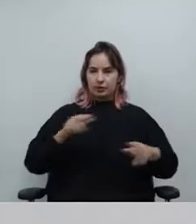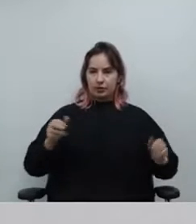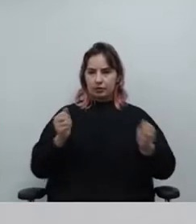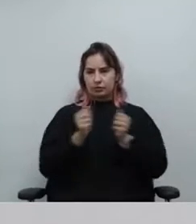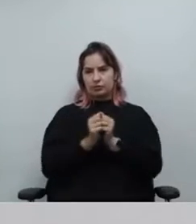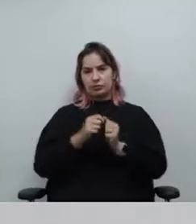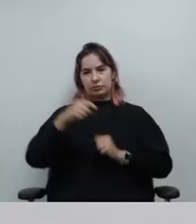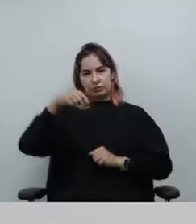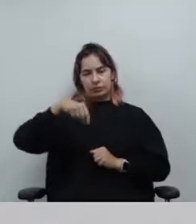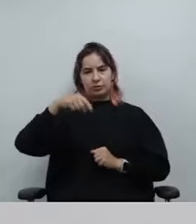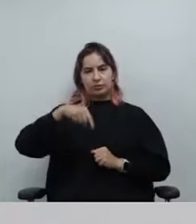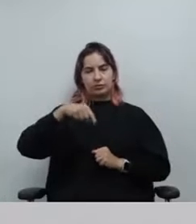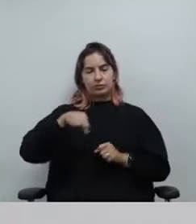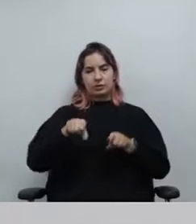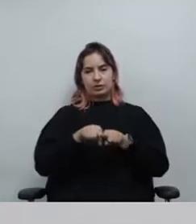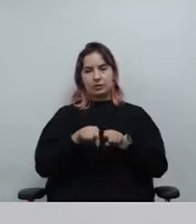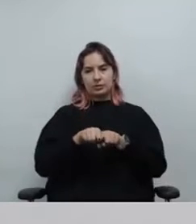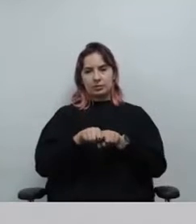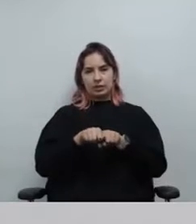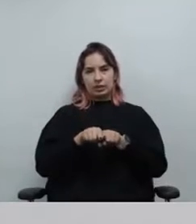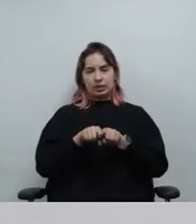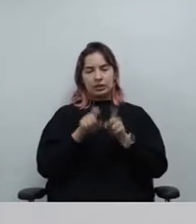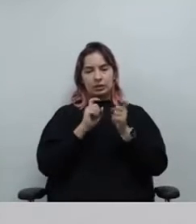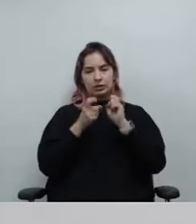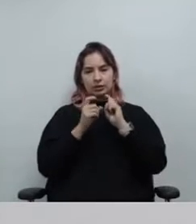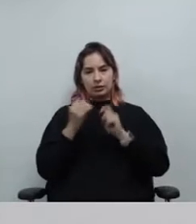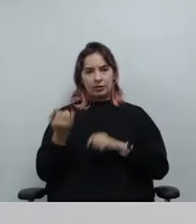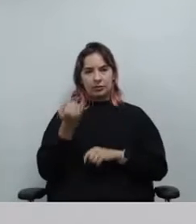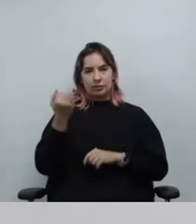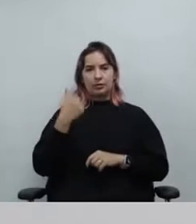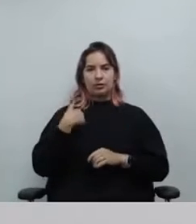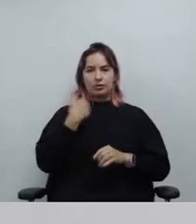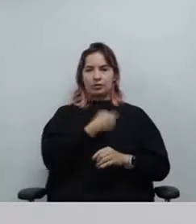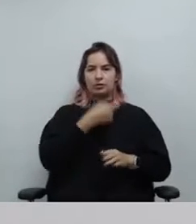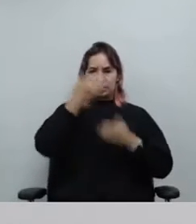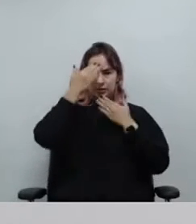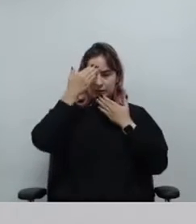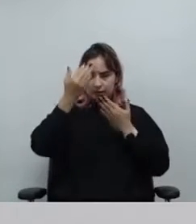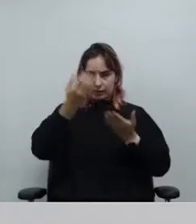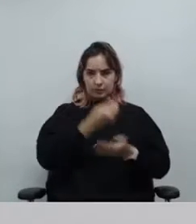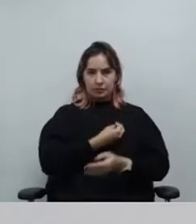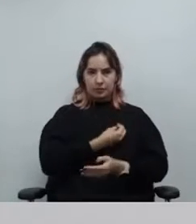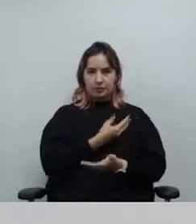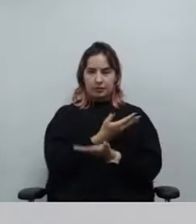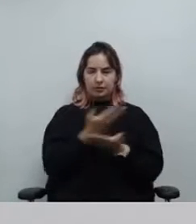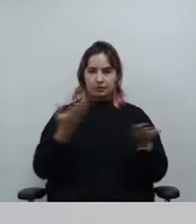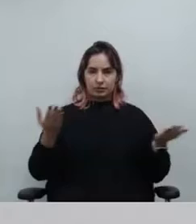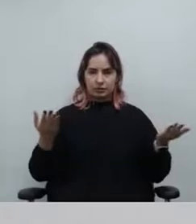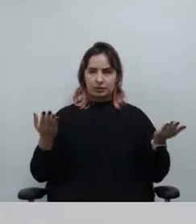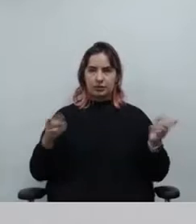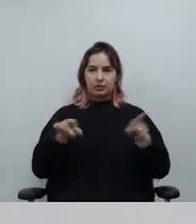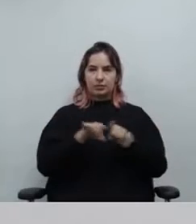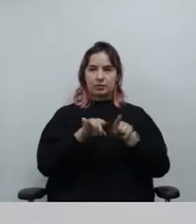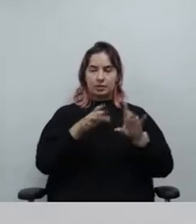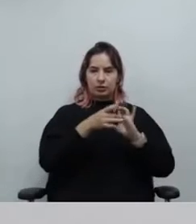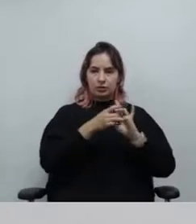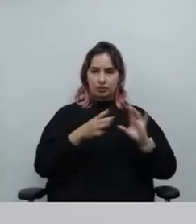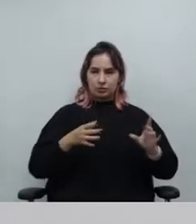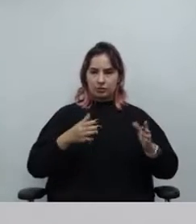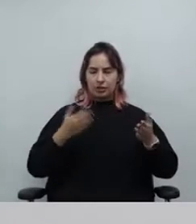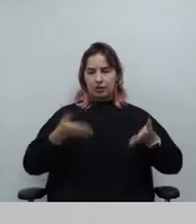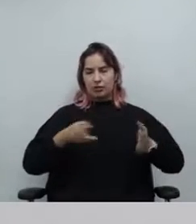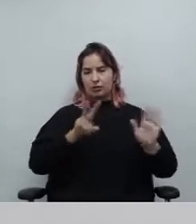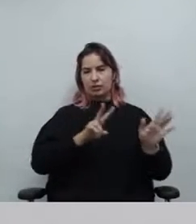conosco, abrilhantando também essa sessão. Agradecemos mais uma vez a presença de vocês, a disponibilidade nessa semana para que